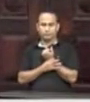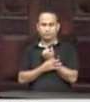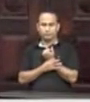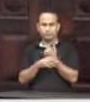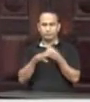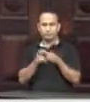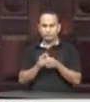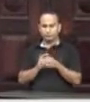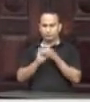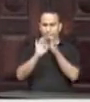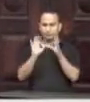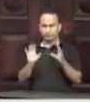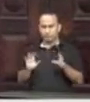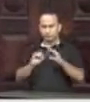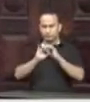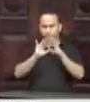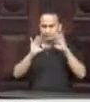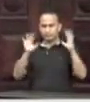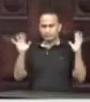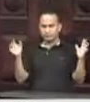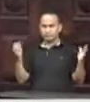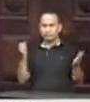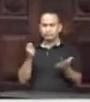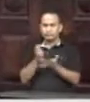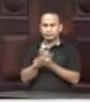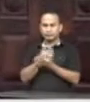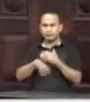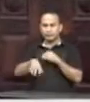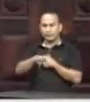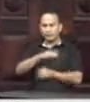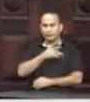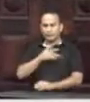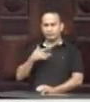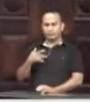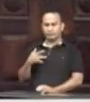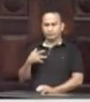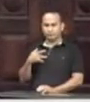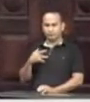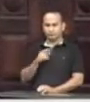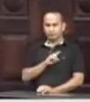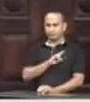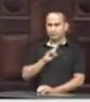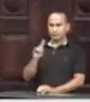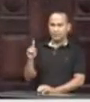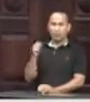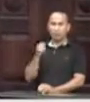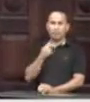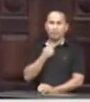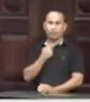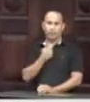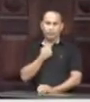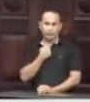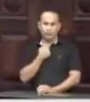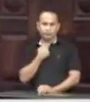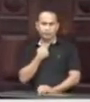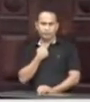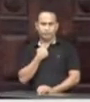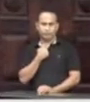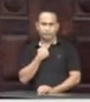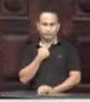Deixar claro que os gastos com a área da saúde, eles não podem